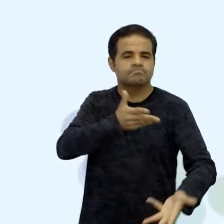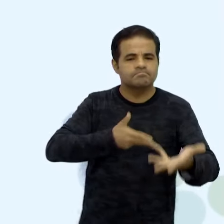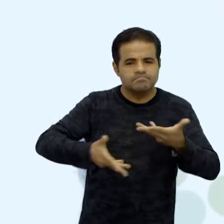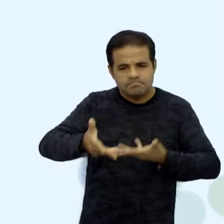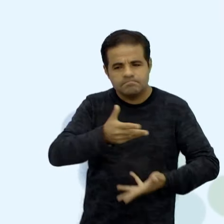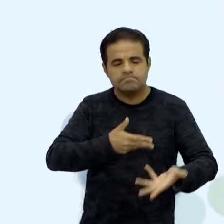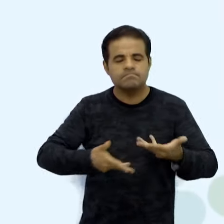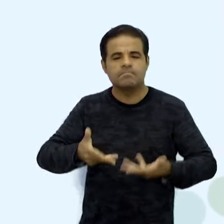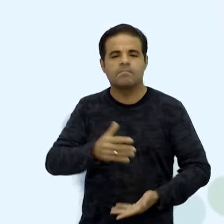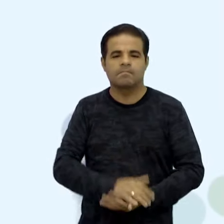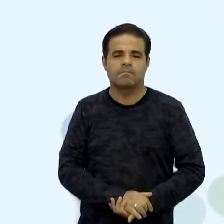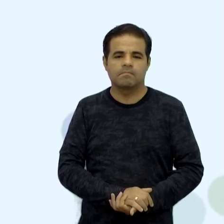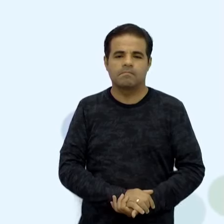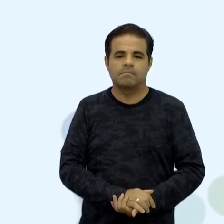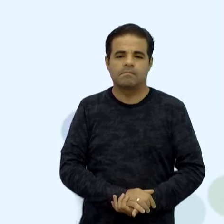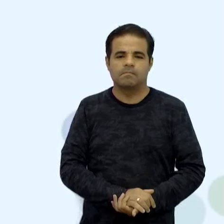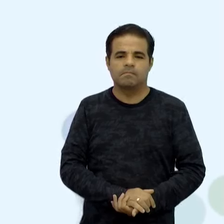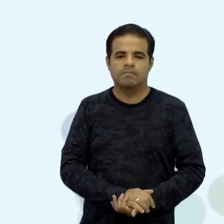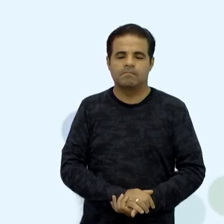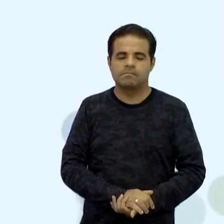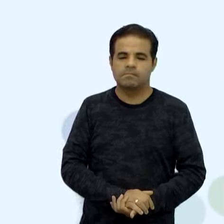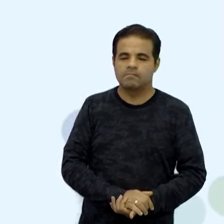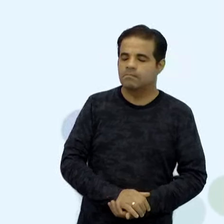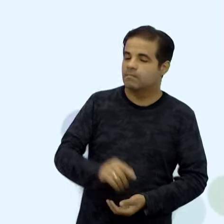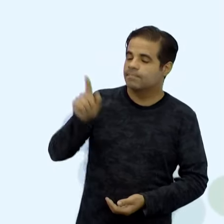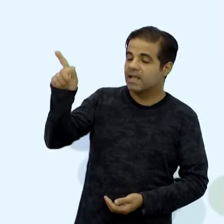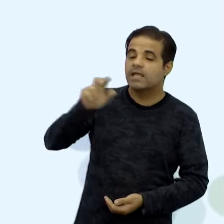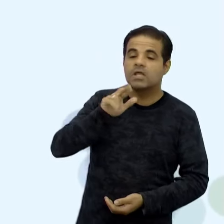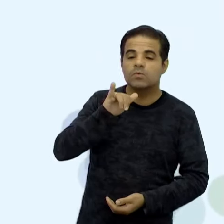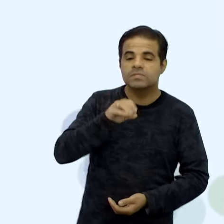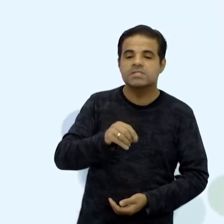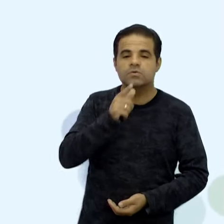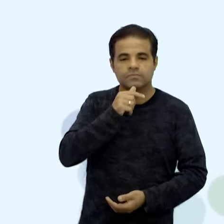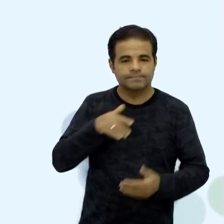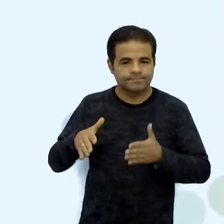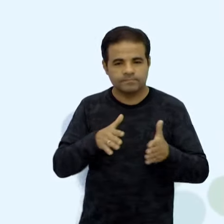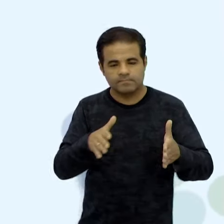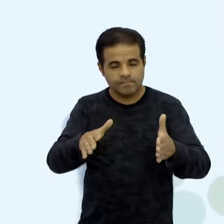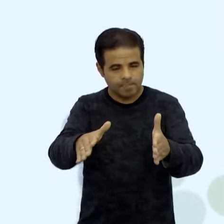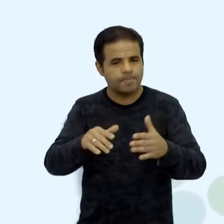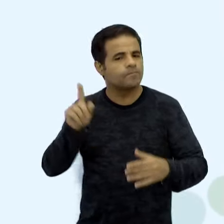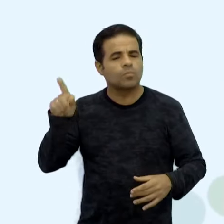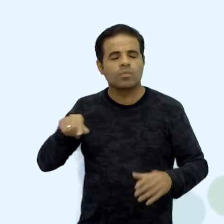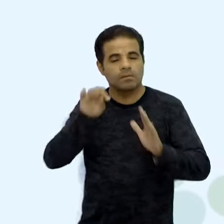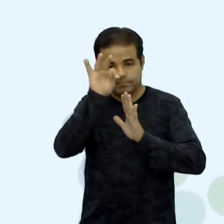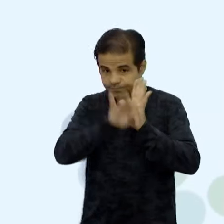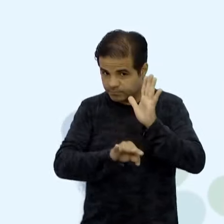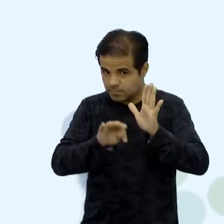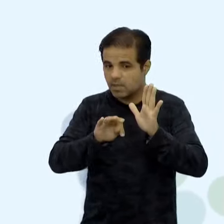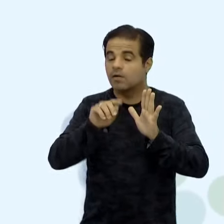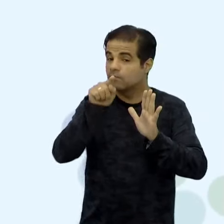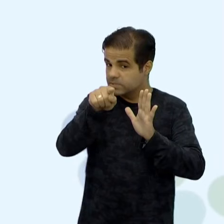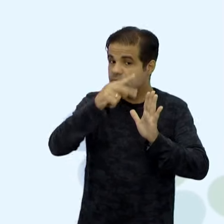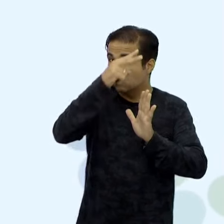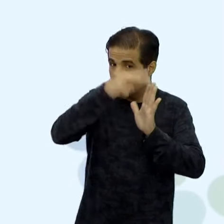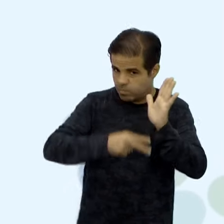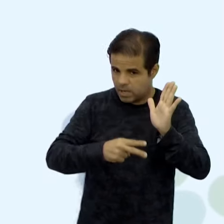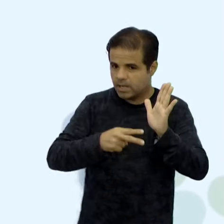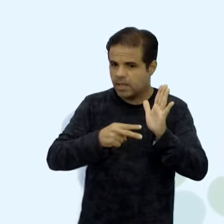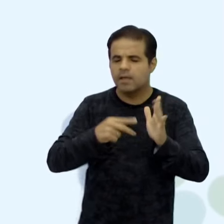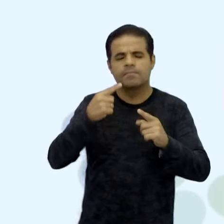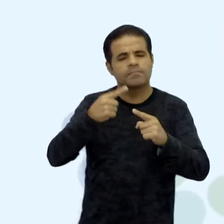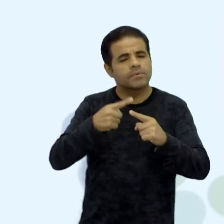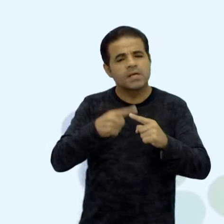relação. Aqui eu falei sobre os rios atmosféricos, mas esse texto eu vou deixar para vocês lerem, tá? Que